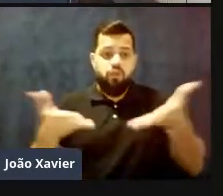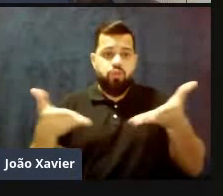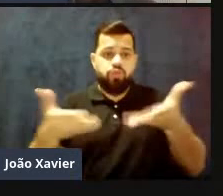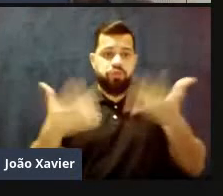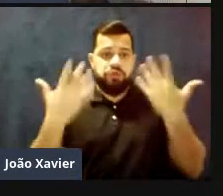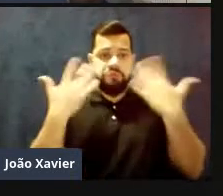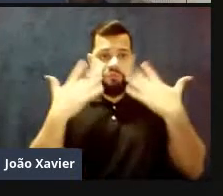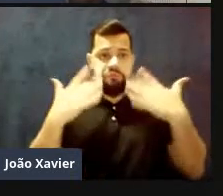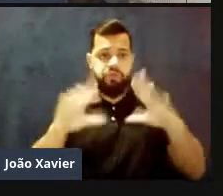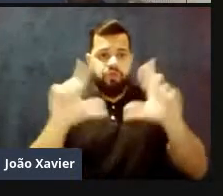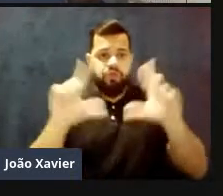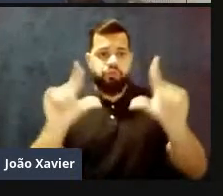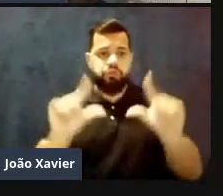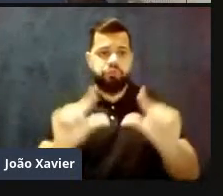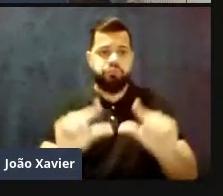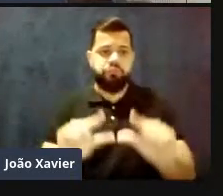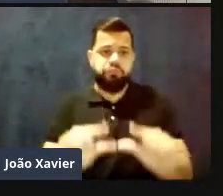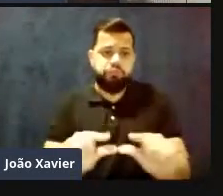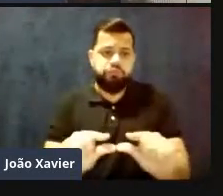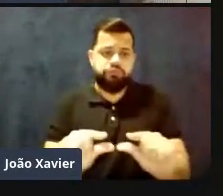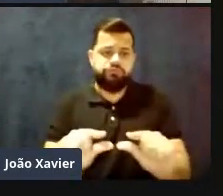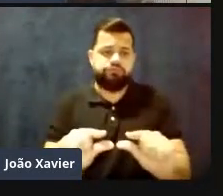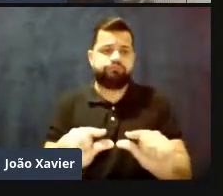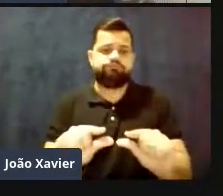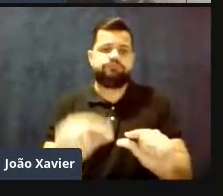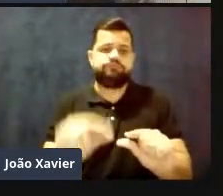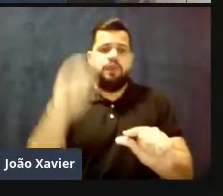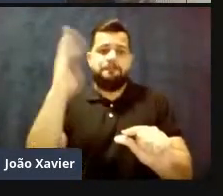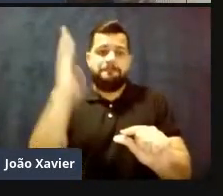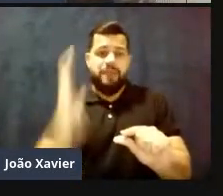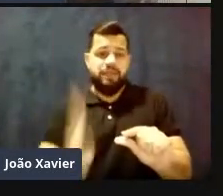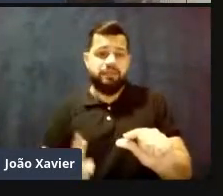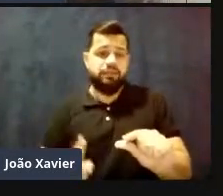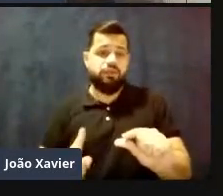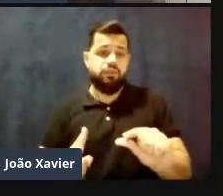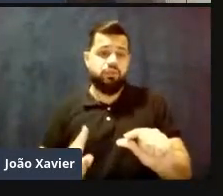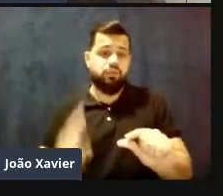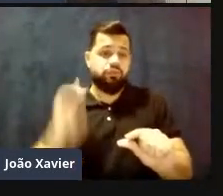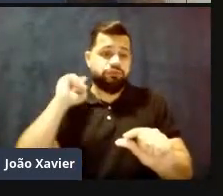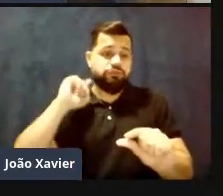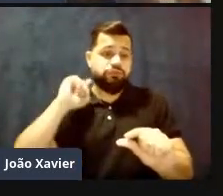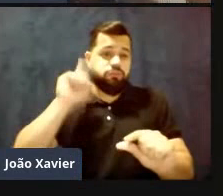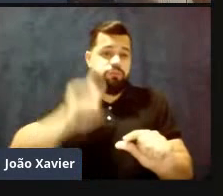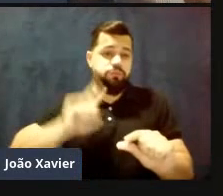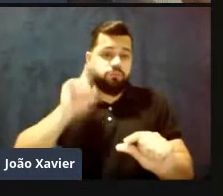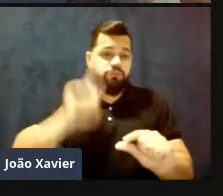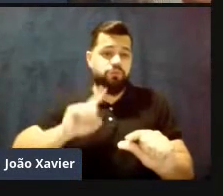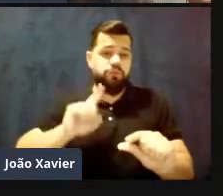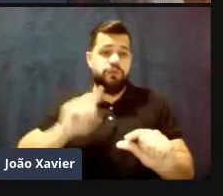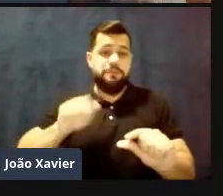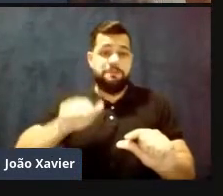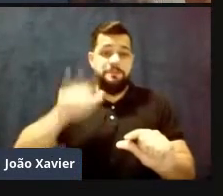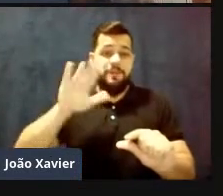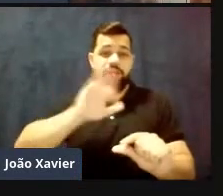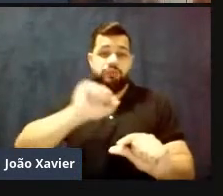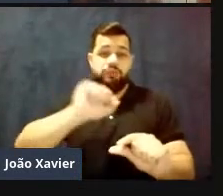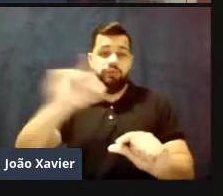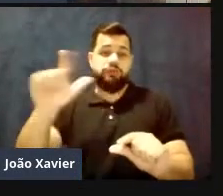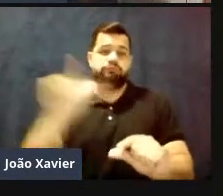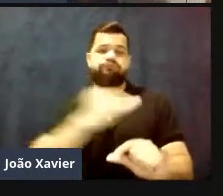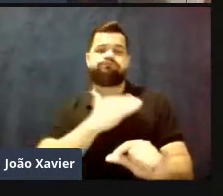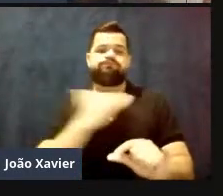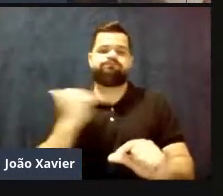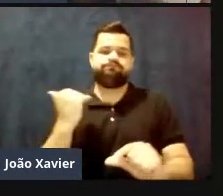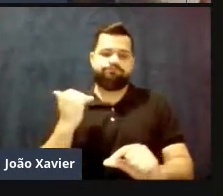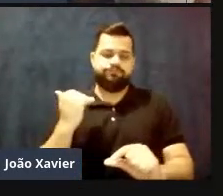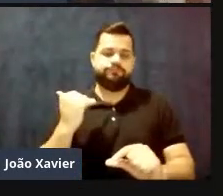subdesenvolvimento, como Estados Unidos e Brasil. Nessa linha do tempo, em 26 de fevereiro, então a gente tem o primeiro relato oficial no dia 31 de dezembro